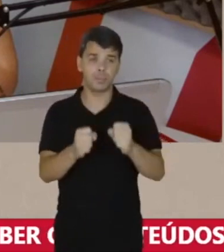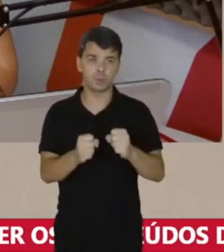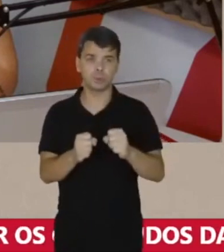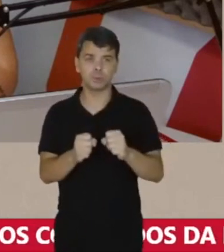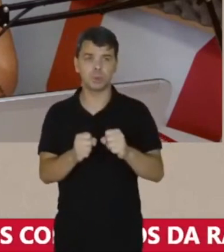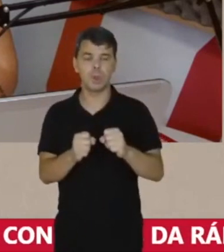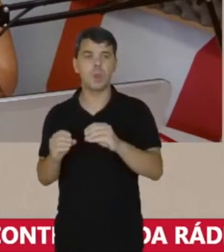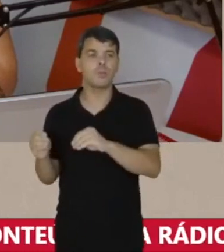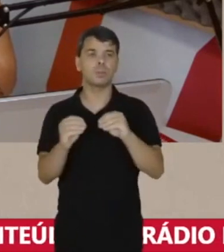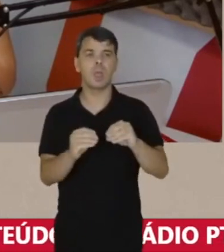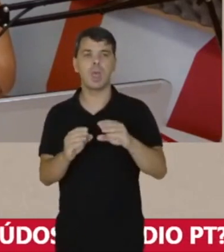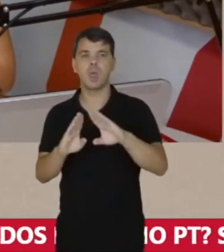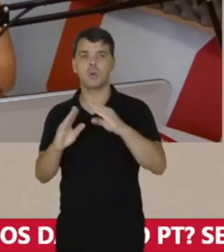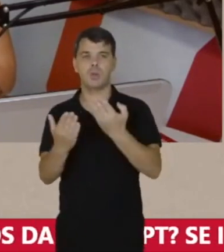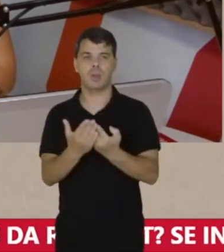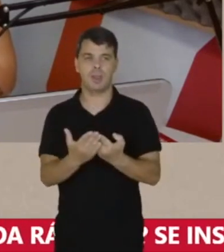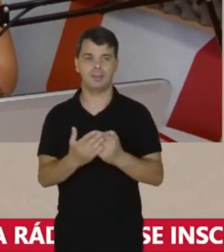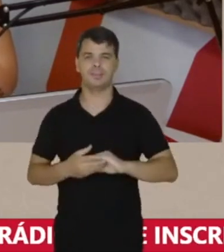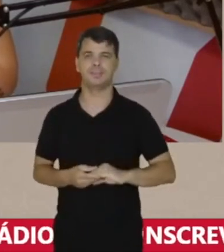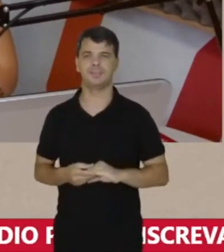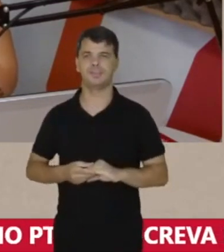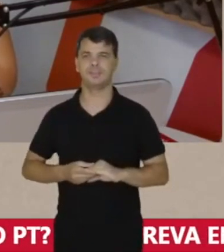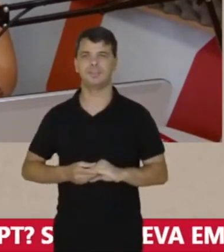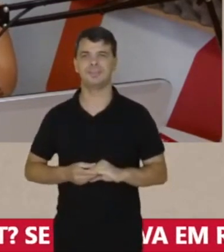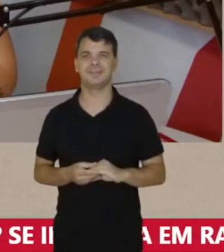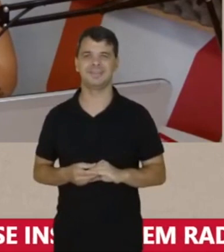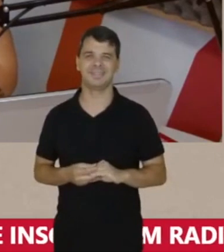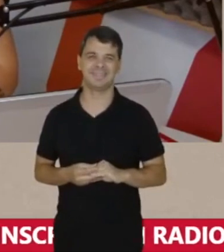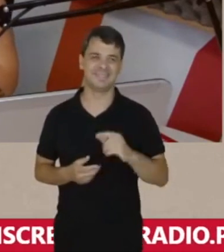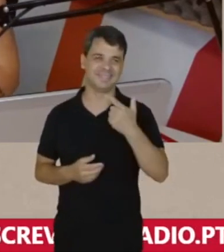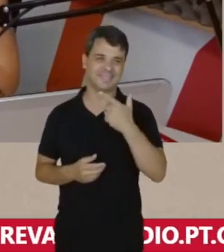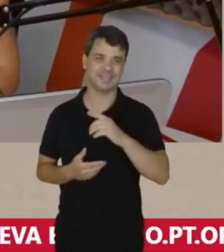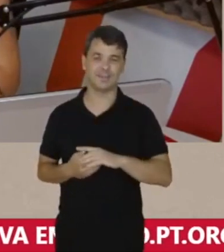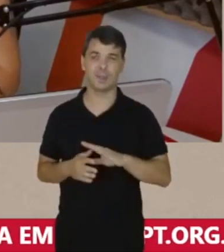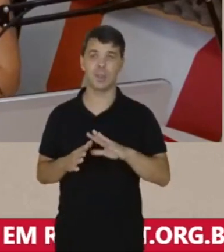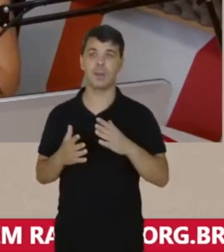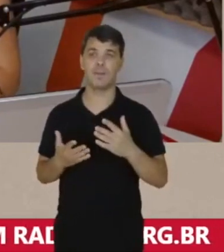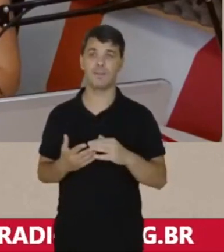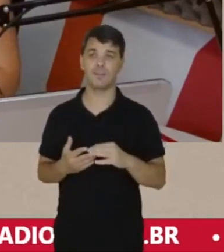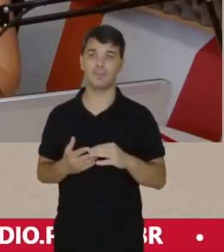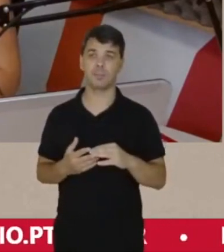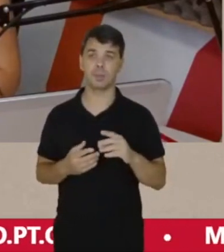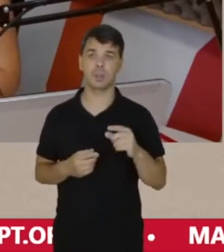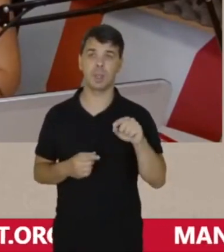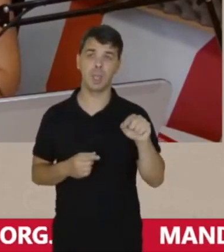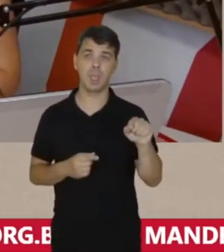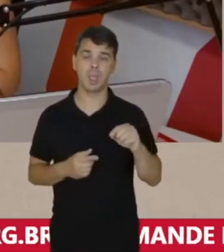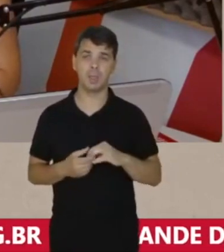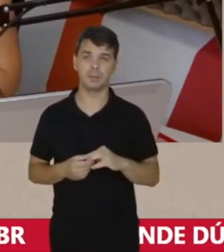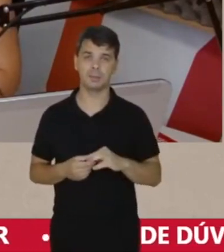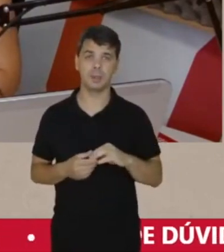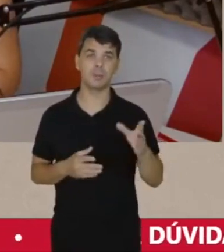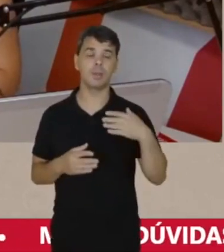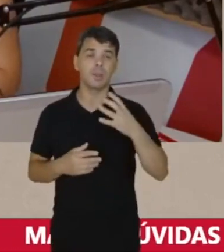vidas, né? E para quem quer saber quanto eu me filiei... Diga, conta pra gente. Não, eu porque eu tô aqui assim, eu